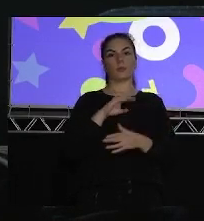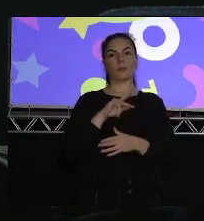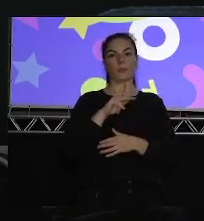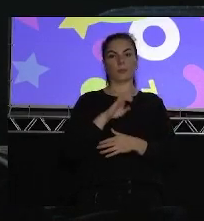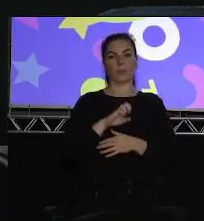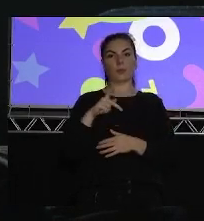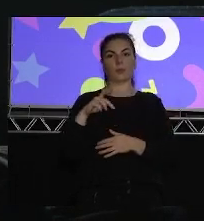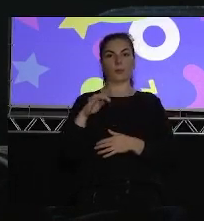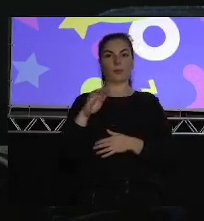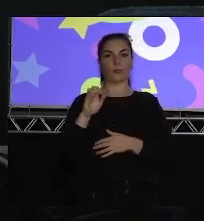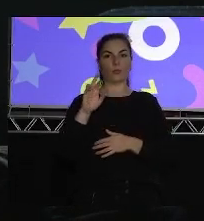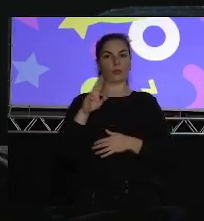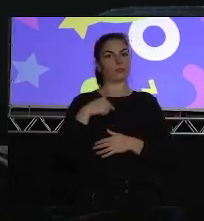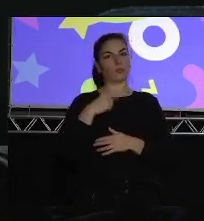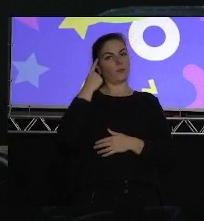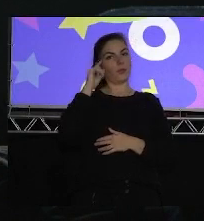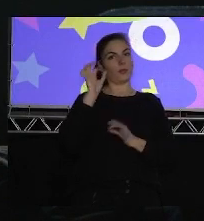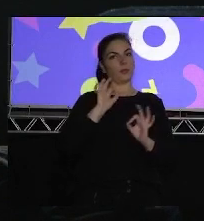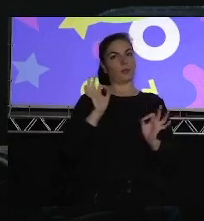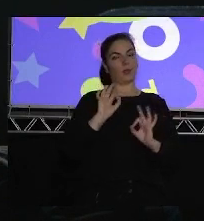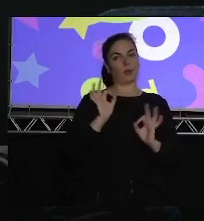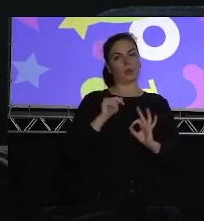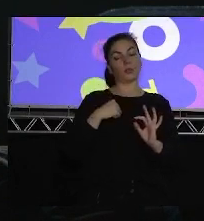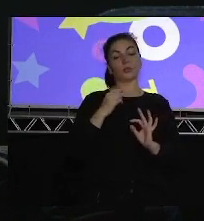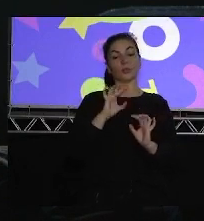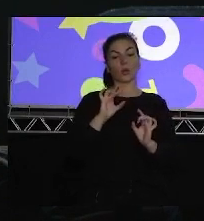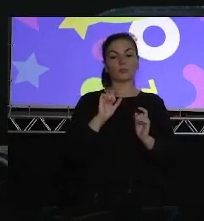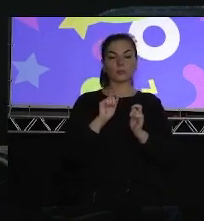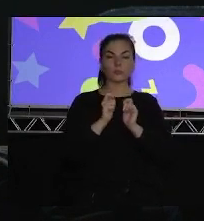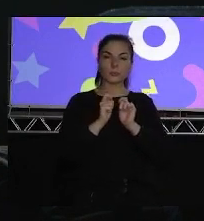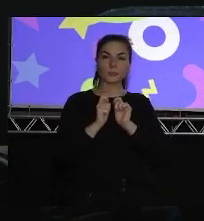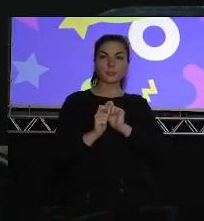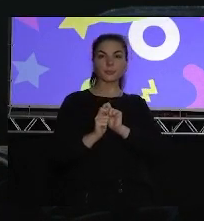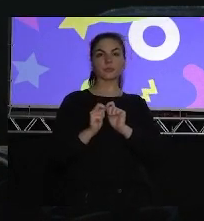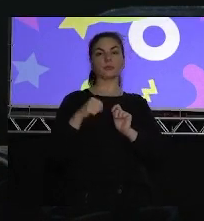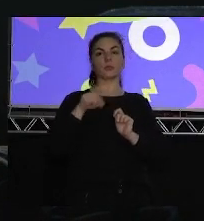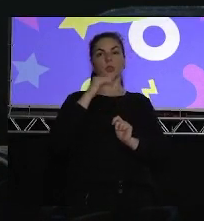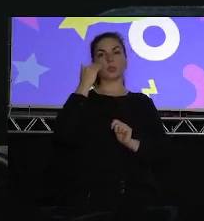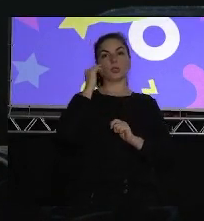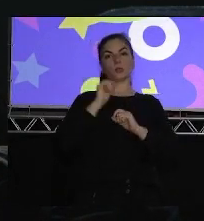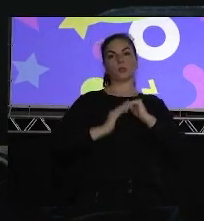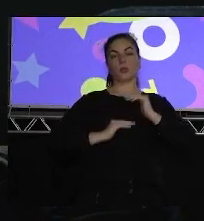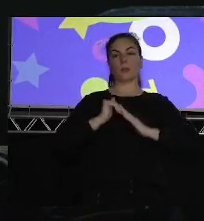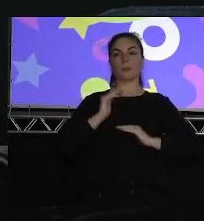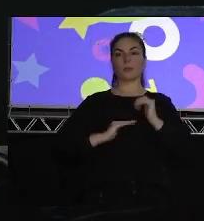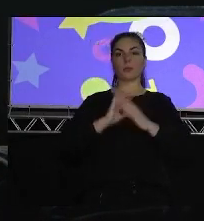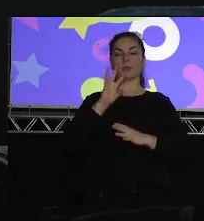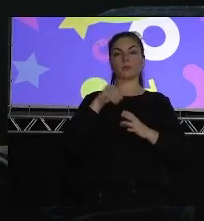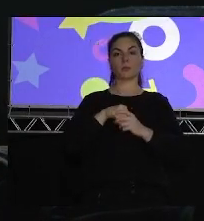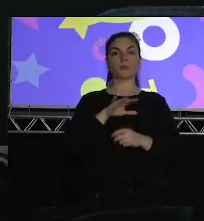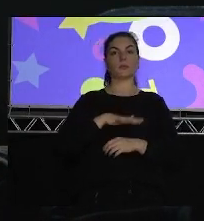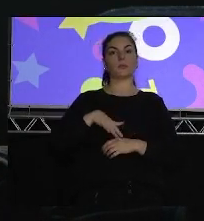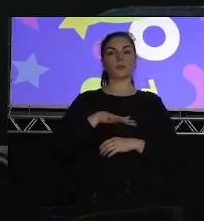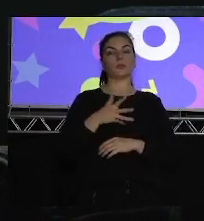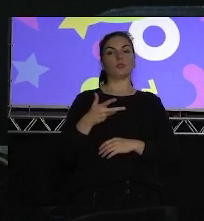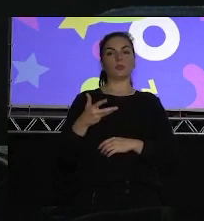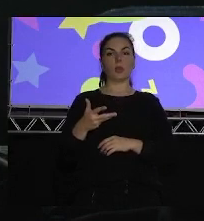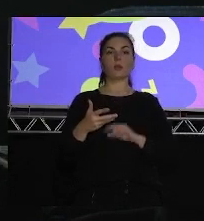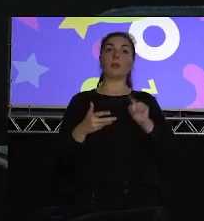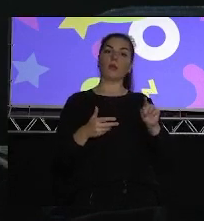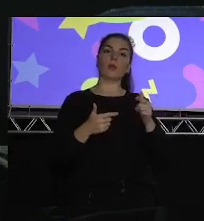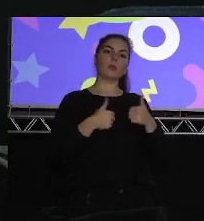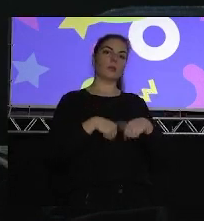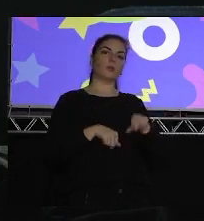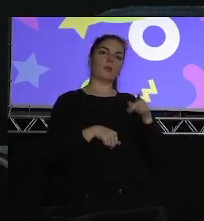Não inventamos nada aqui, a gente adapta, a gente entende o que é e aplica ela dentro da visão da agilidade. Lá não está orientada a